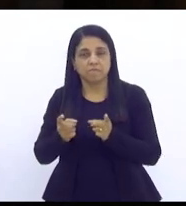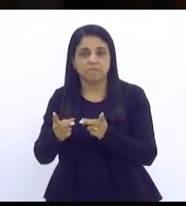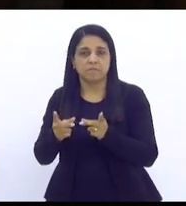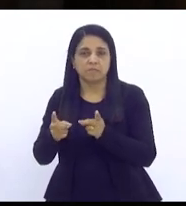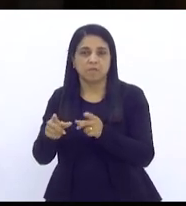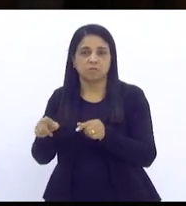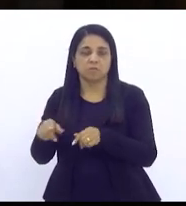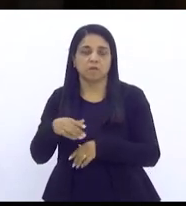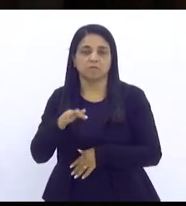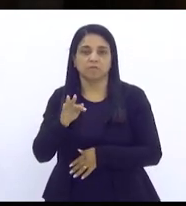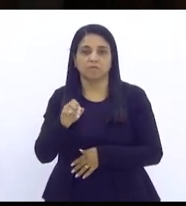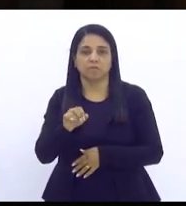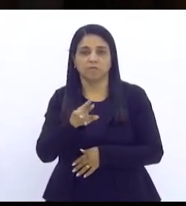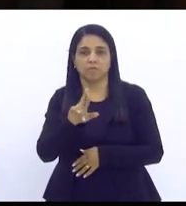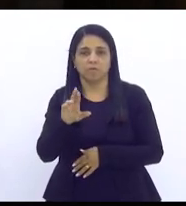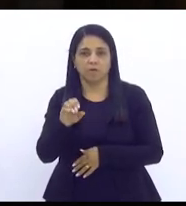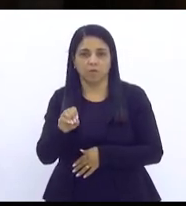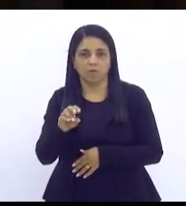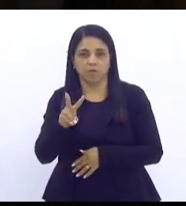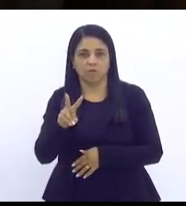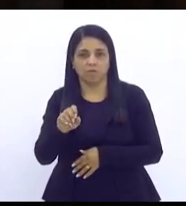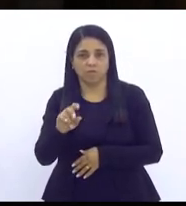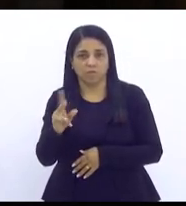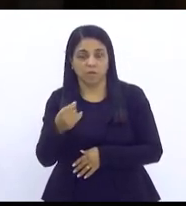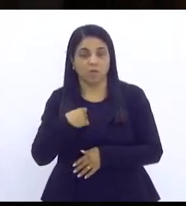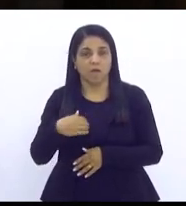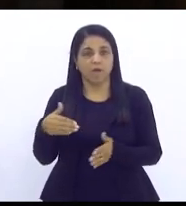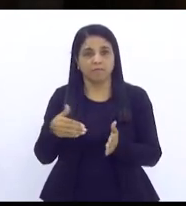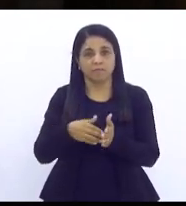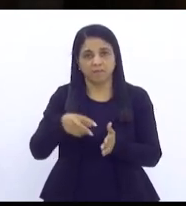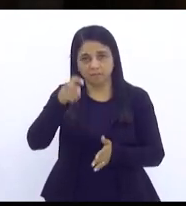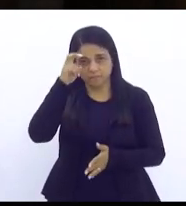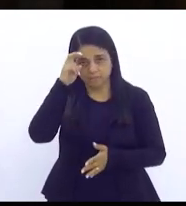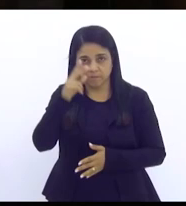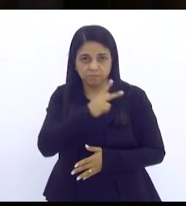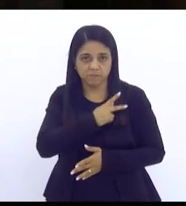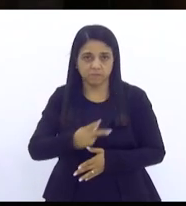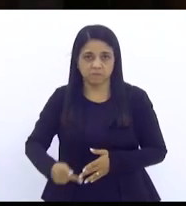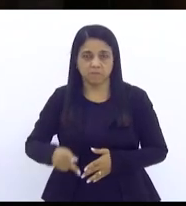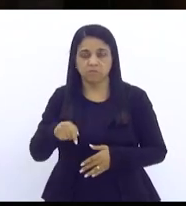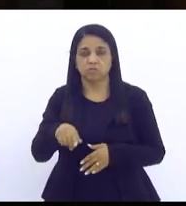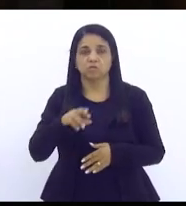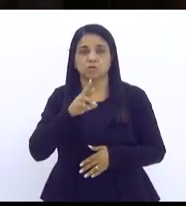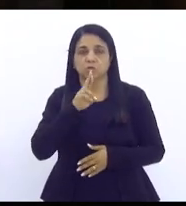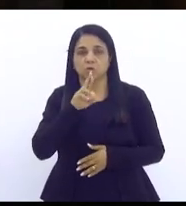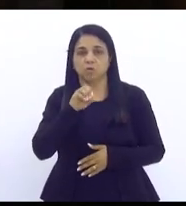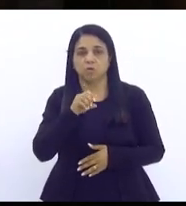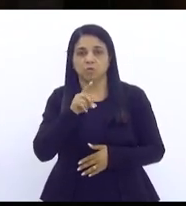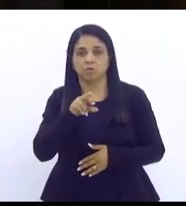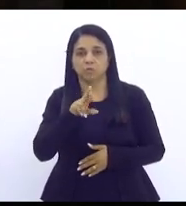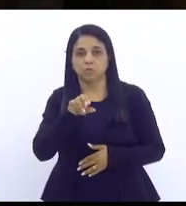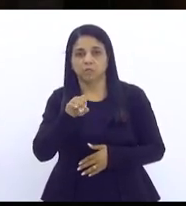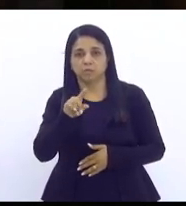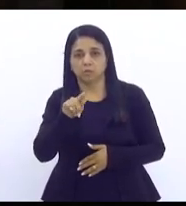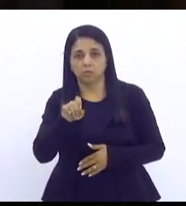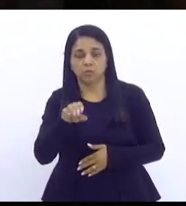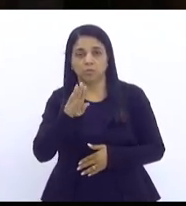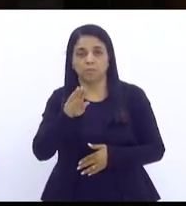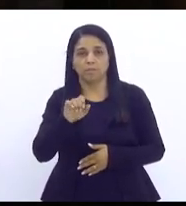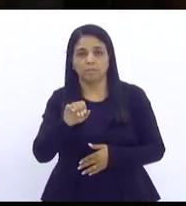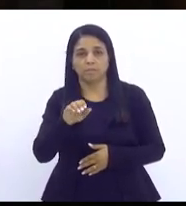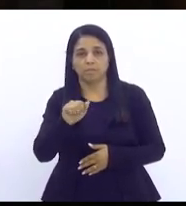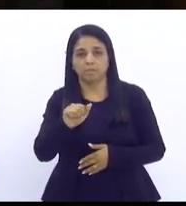Até quinta-feira, se Deus quiser, o presidente dessa casa, Rodrigo Bacelar, e o nobre presidente da Comissão